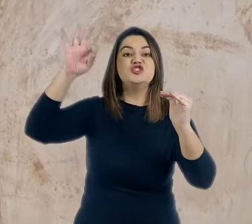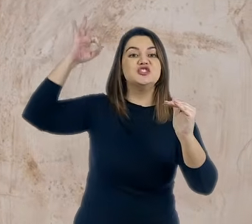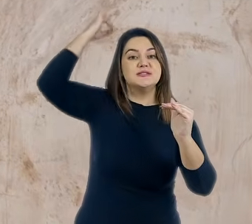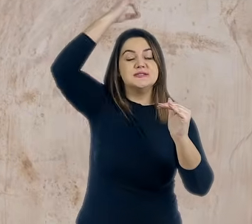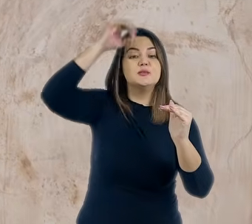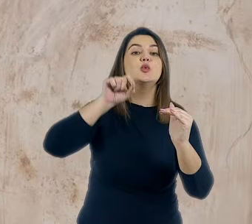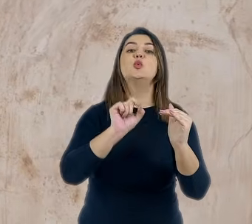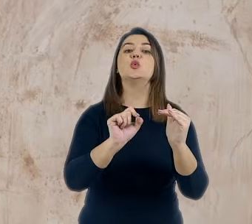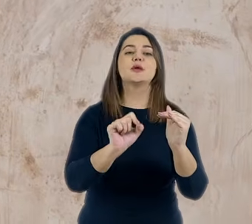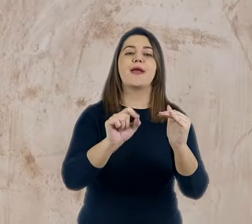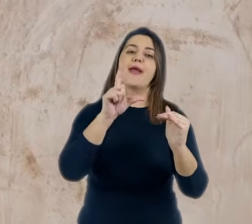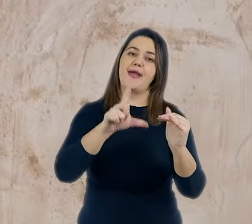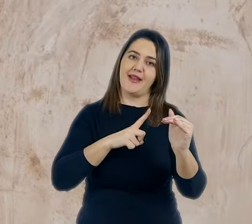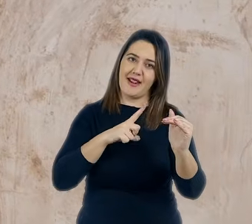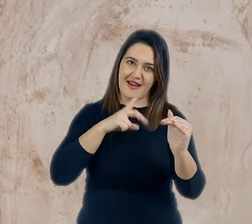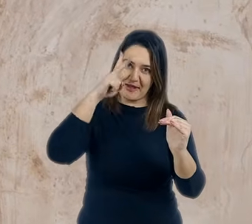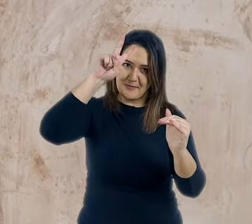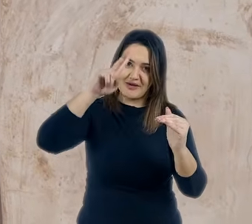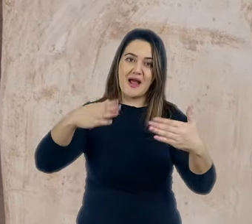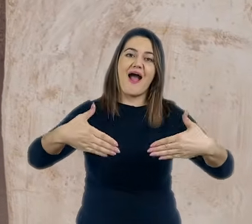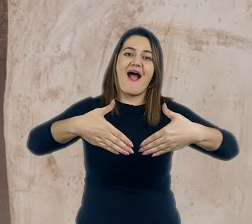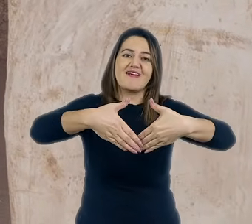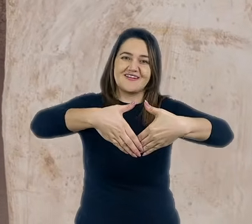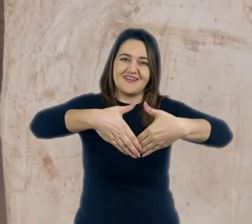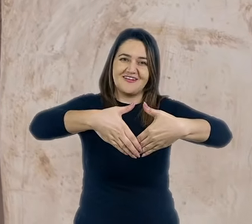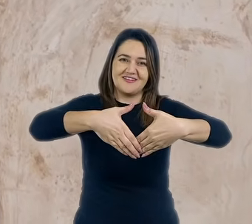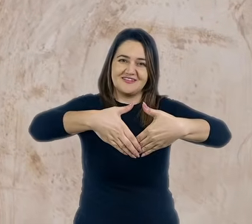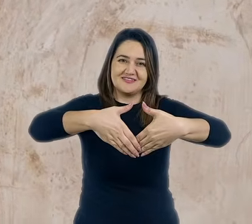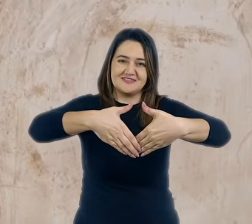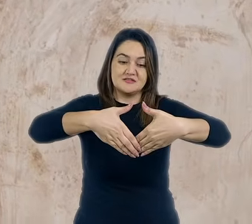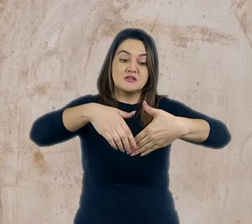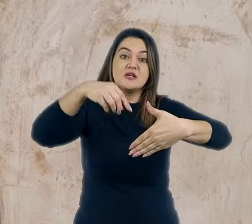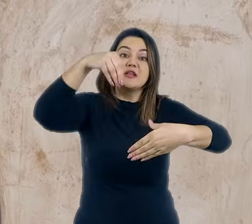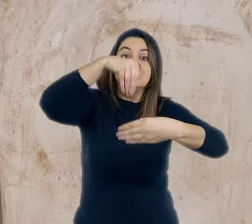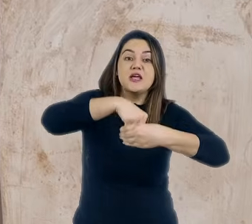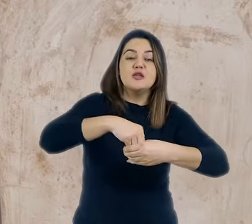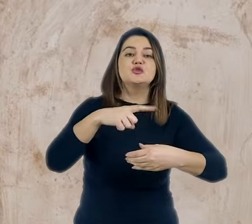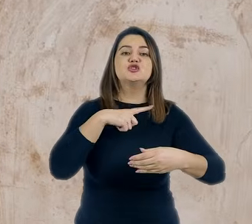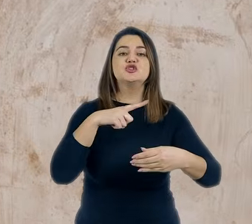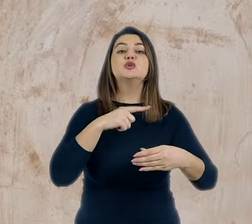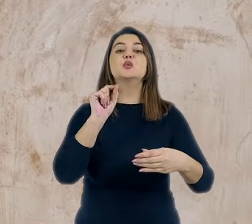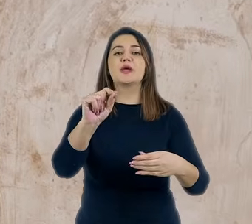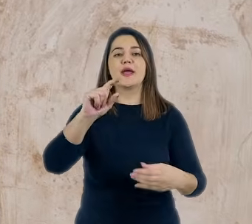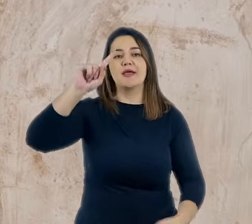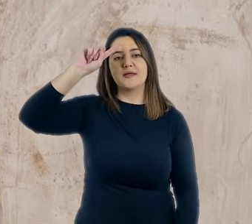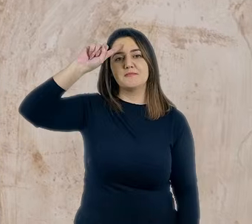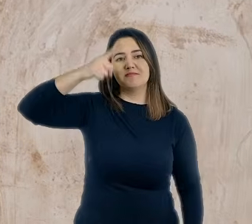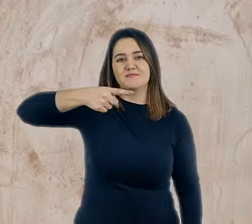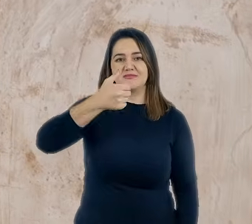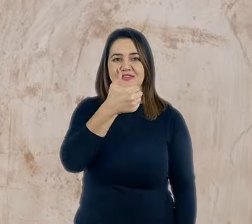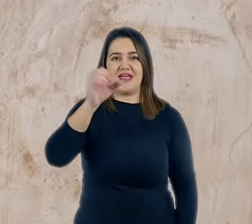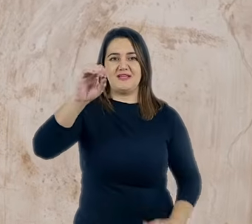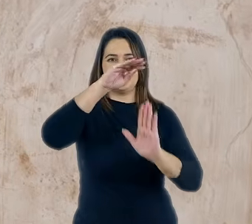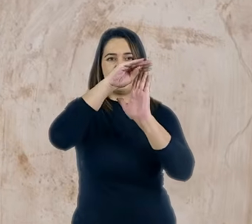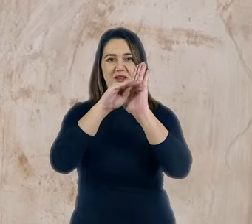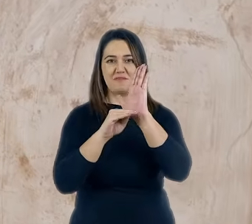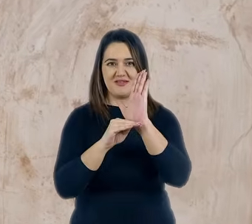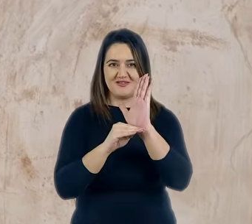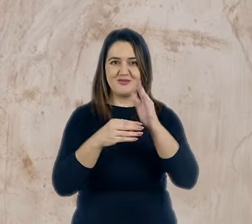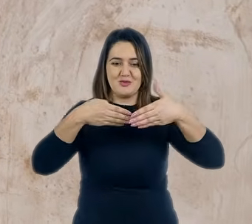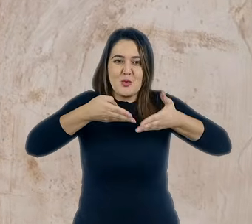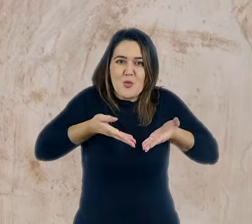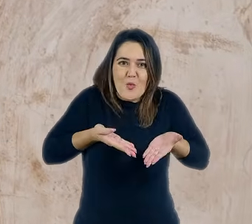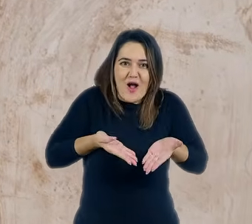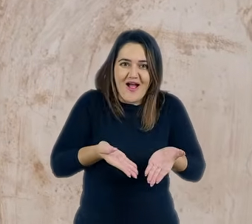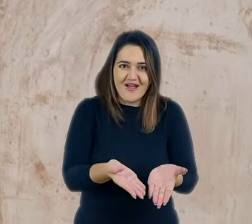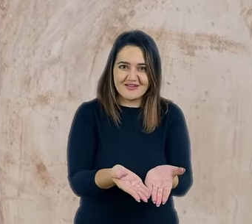Arca da Aliança, contendo os 10 mandamentos de Deus. Você conhece isso pela Bíblia. E o que ficava no lugar santíssimo desses